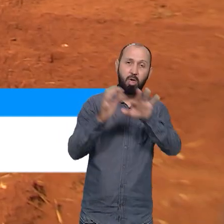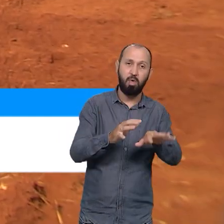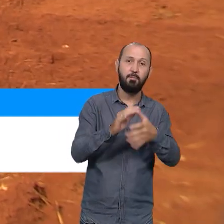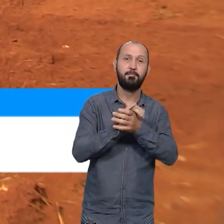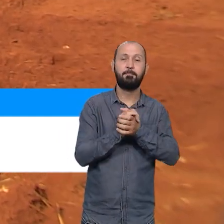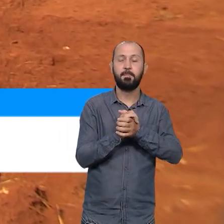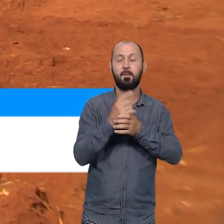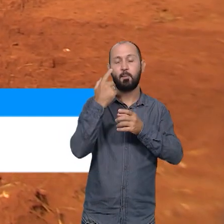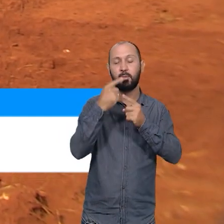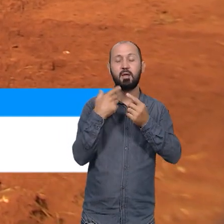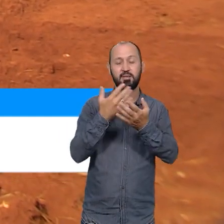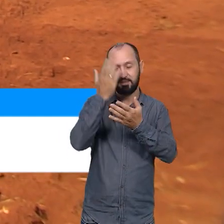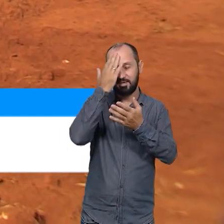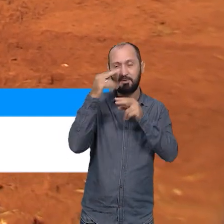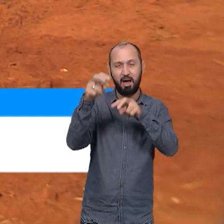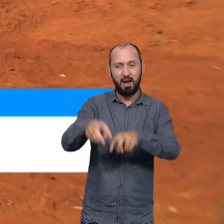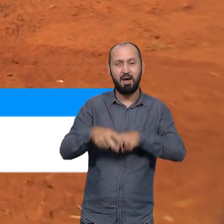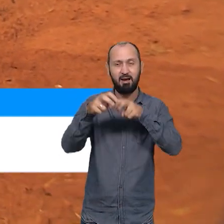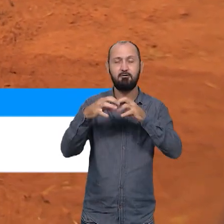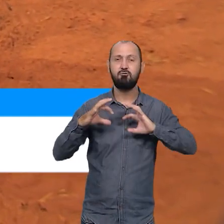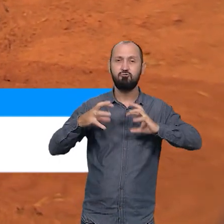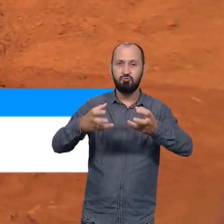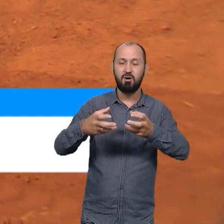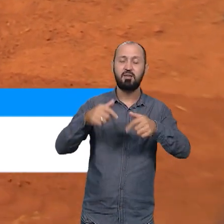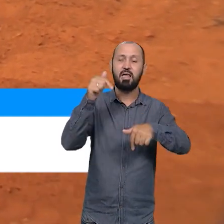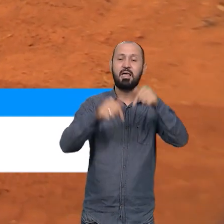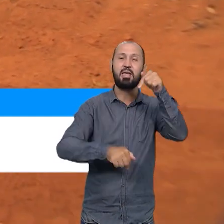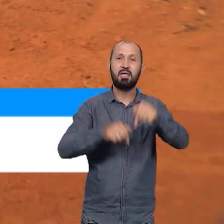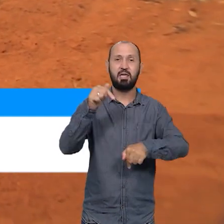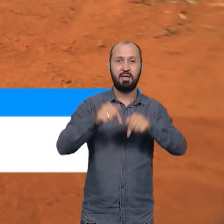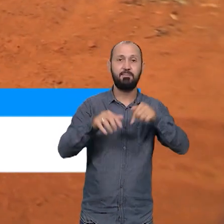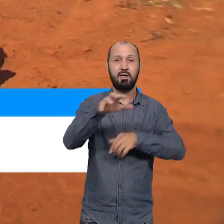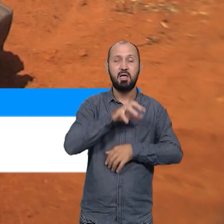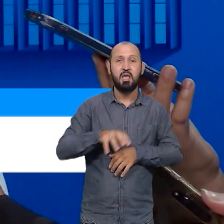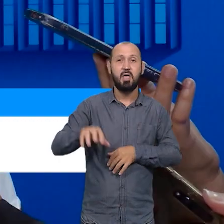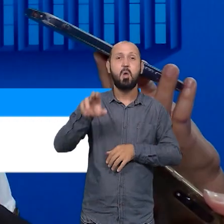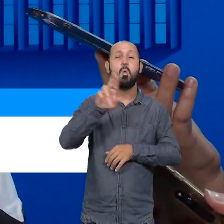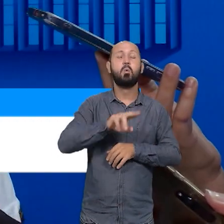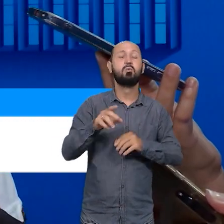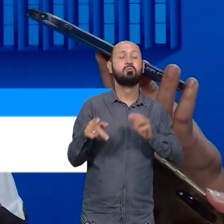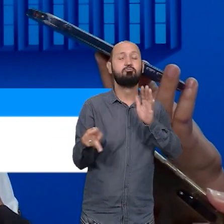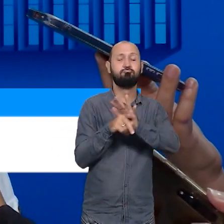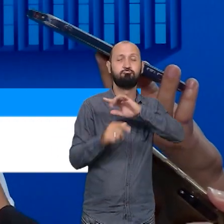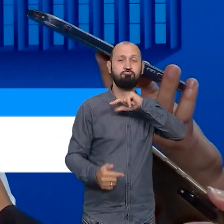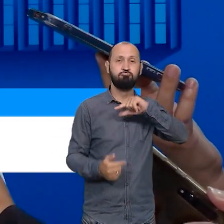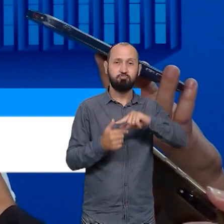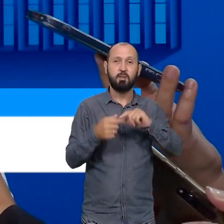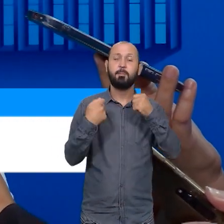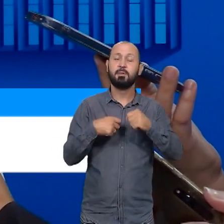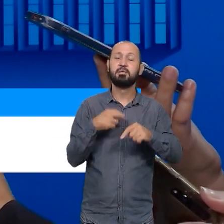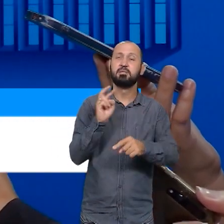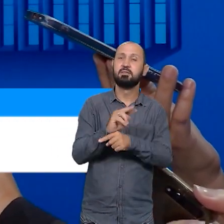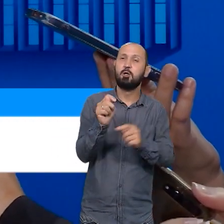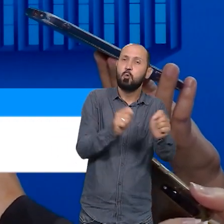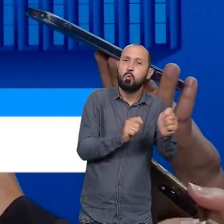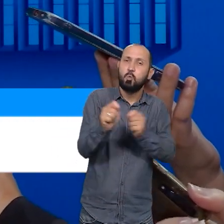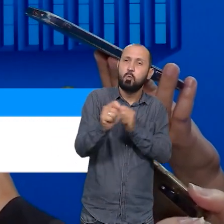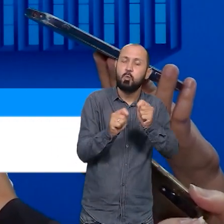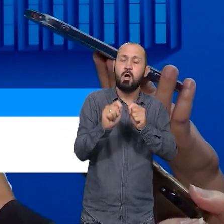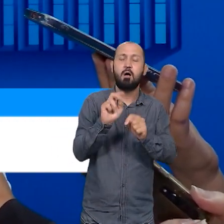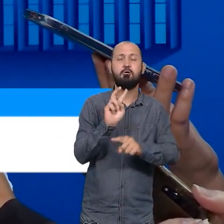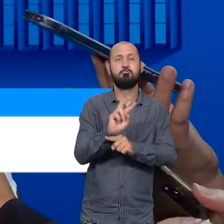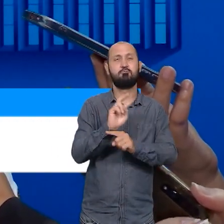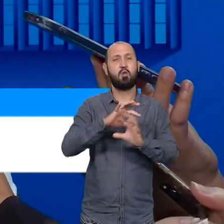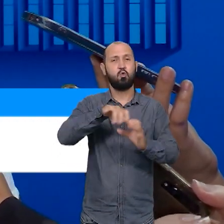a invasão, porque a gente sabe que quando a agricultura entra no lugar, ela traz produtos químicos. O Pantanal é uma área de uso restrito e que tem que